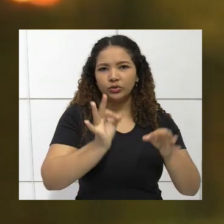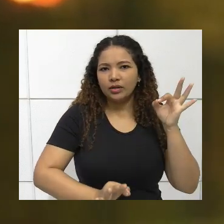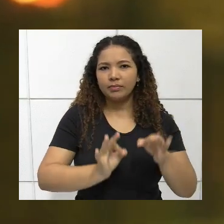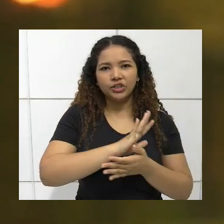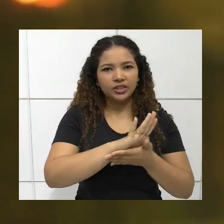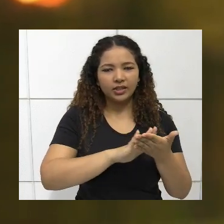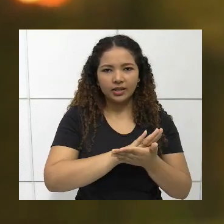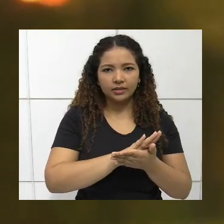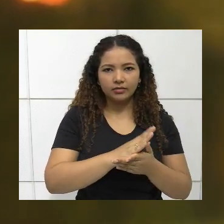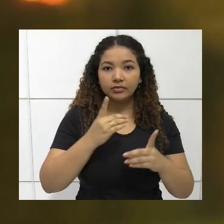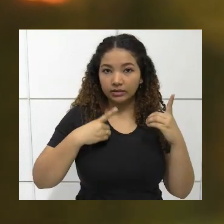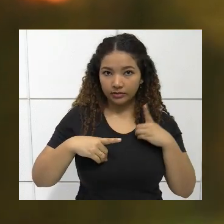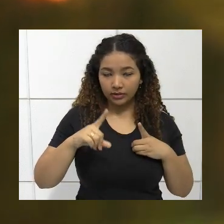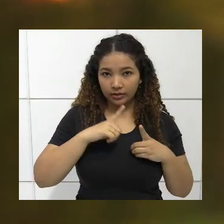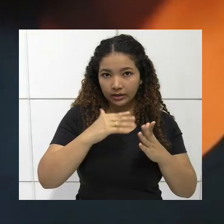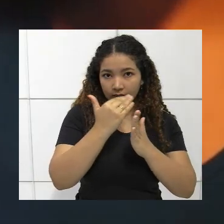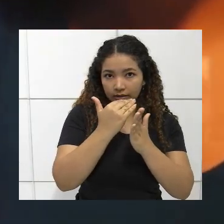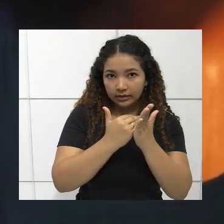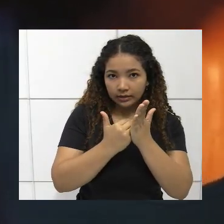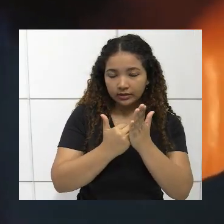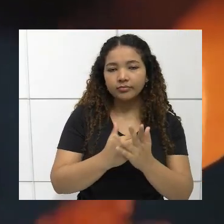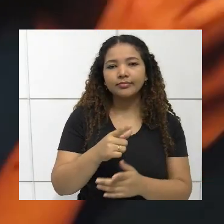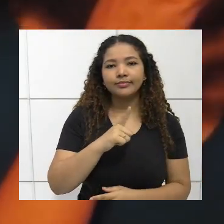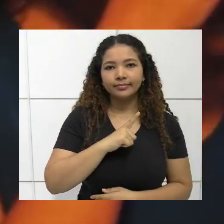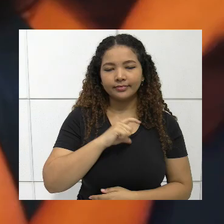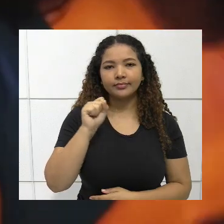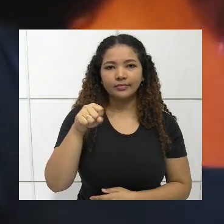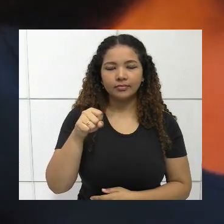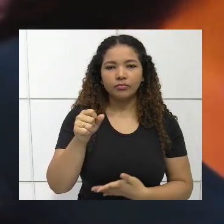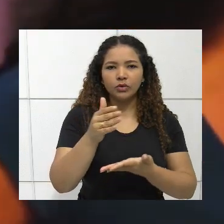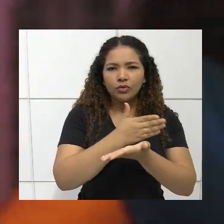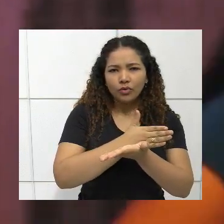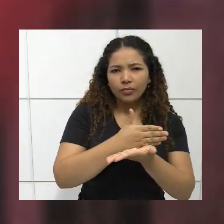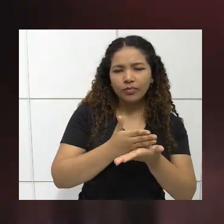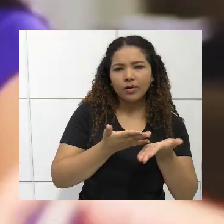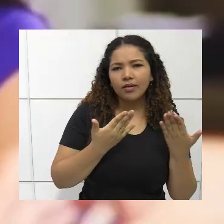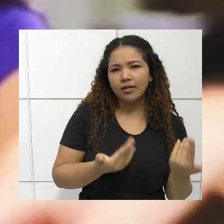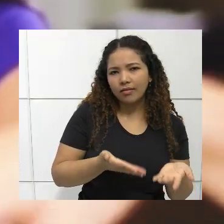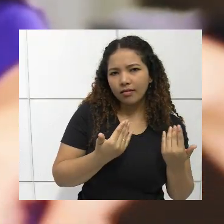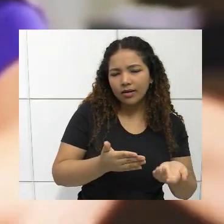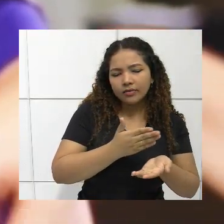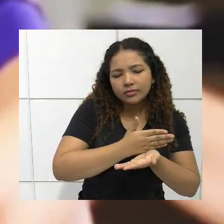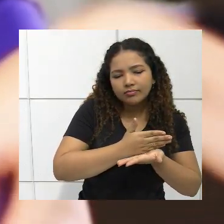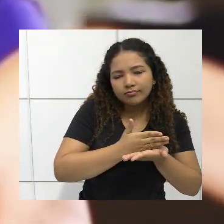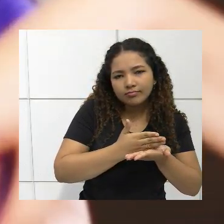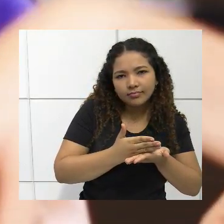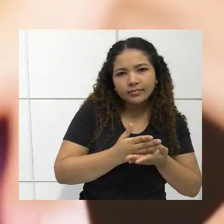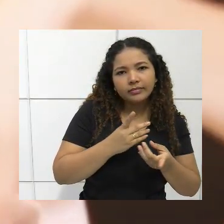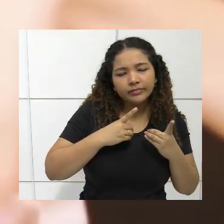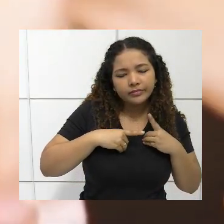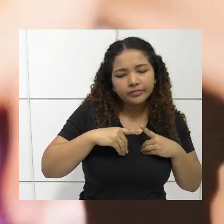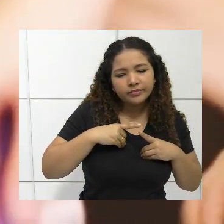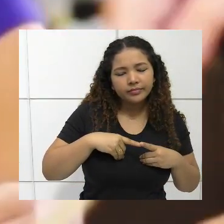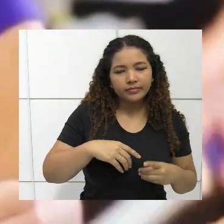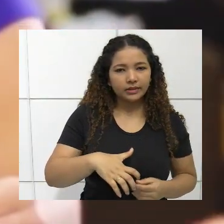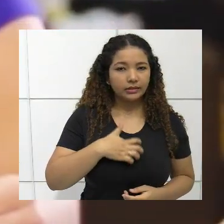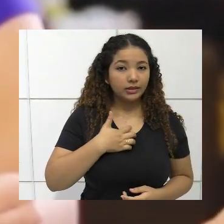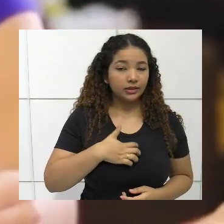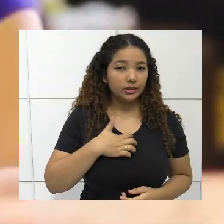estágios? Tem estágios, né? Nós temos a distimia, que é aquele nível leve, que é quando a irritabilidade ela está bem ali no